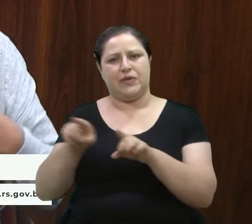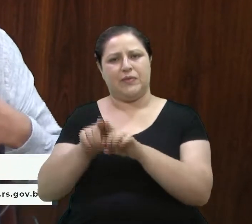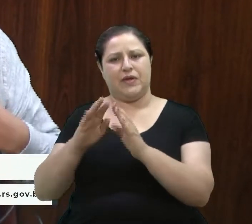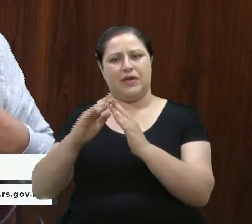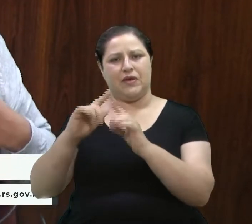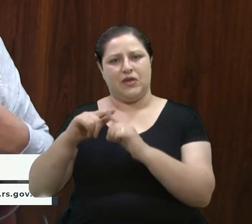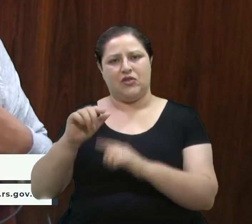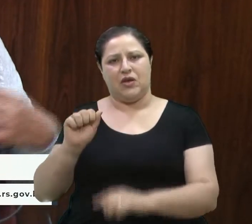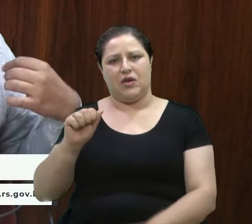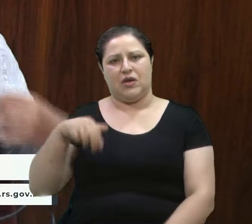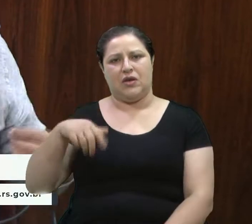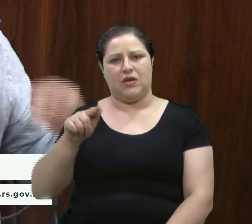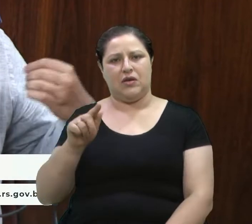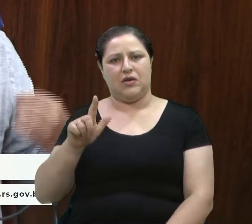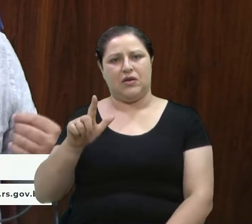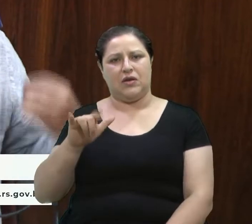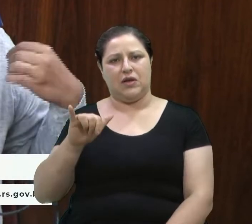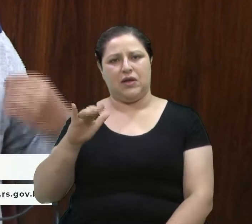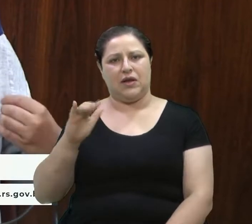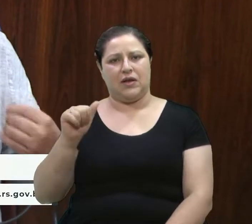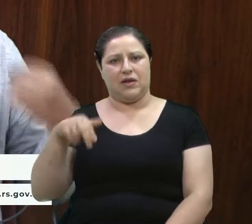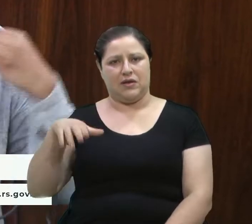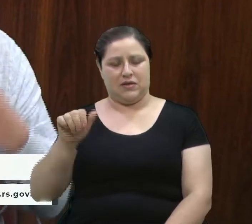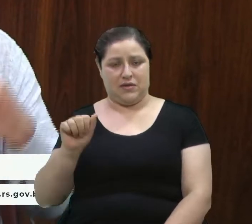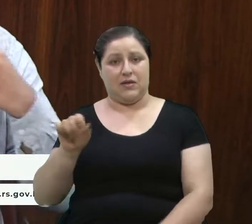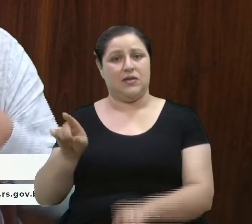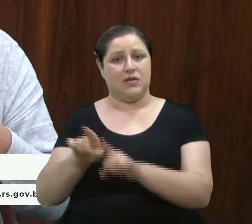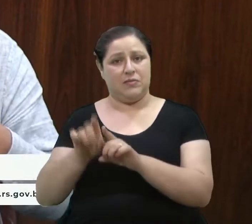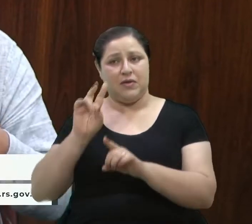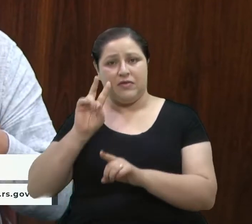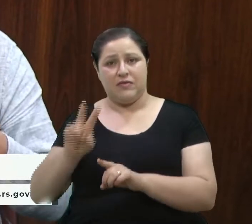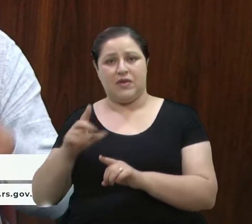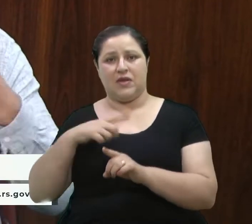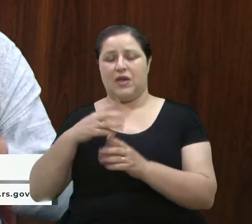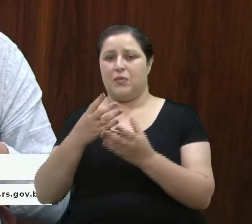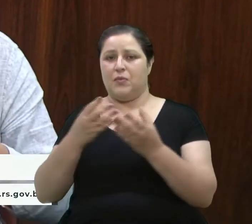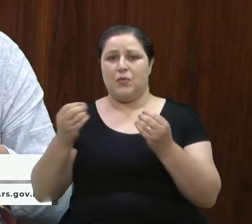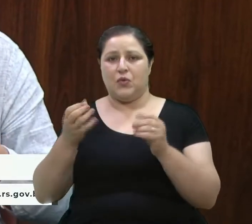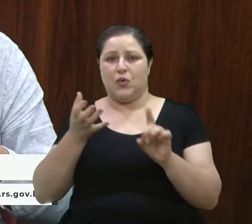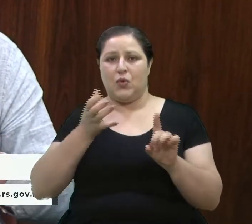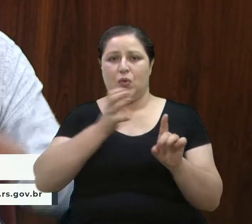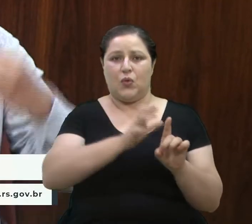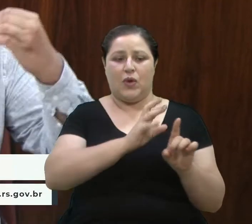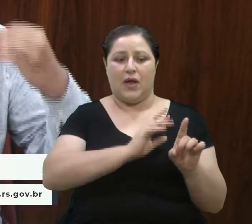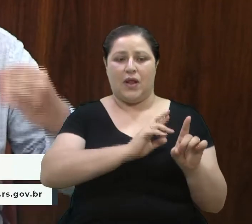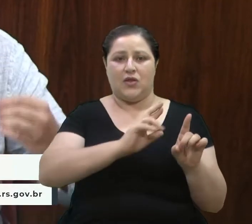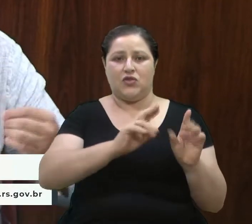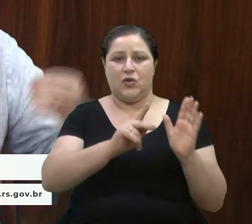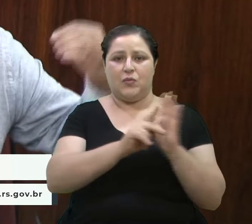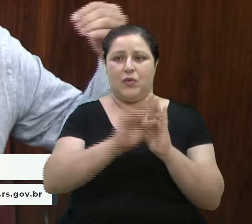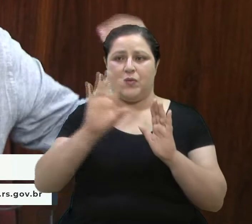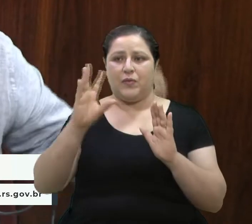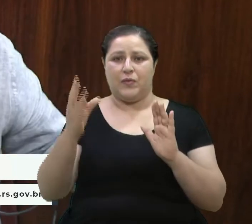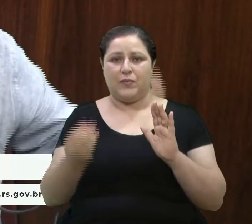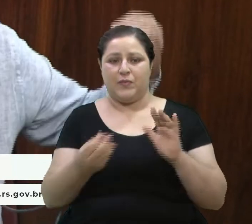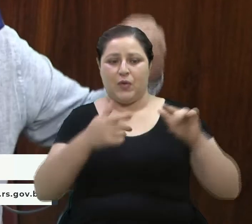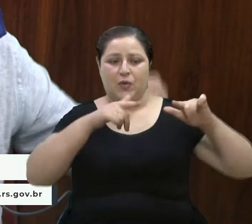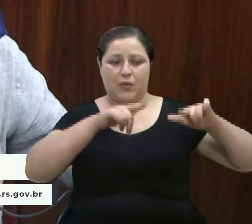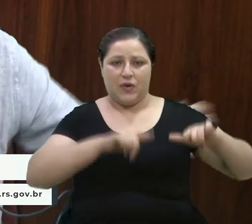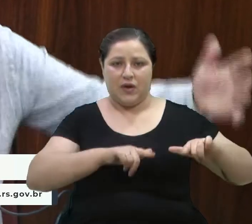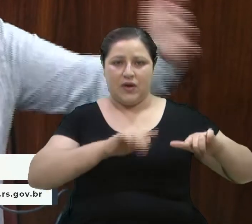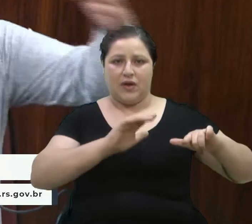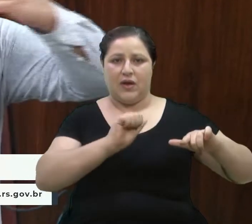exemplo, como as religiões de matriz africana no Brasil são atacadas cotidianamente. Terreiros de candomblé, de umbanda,